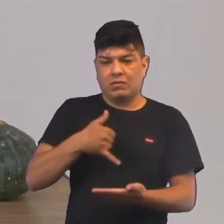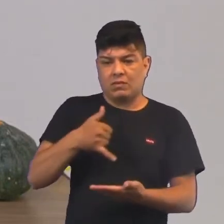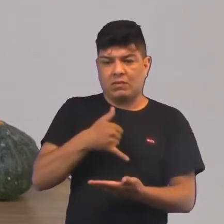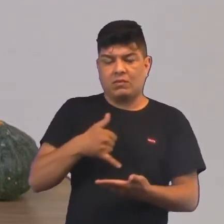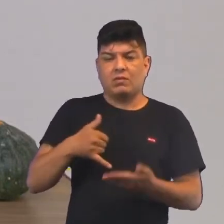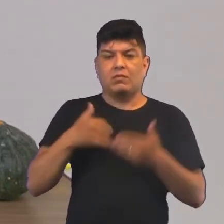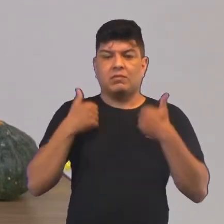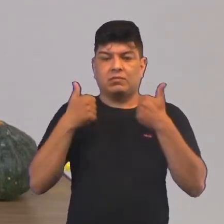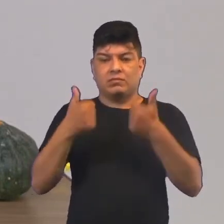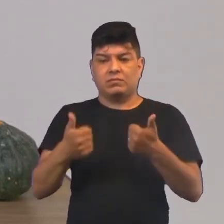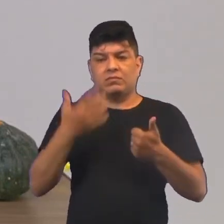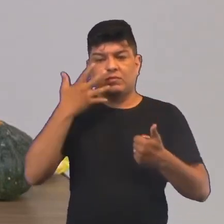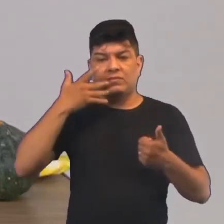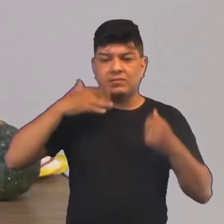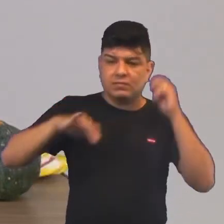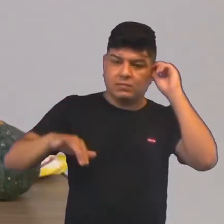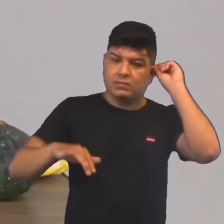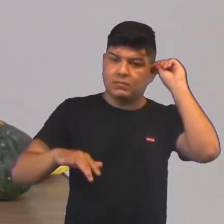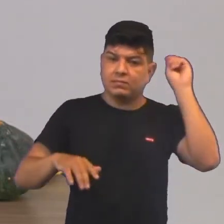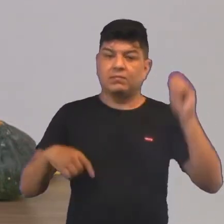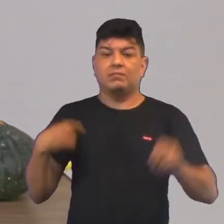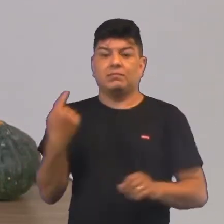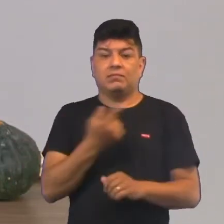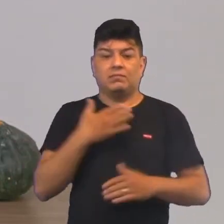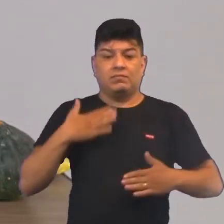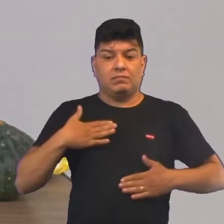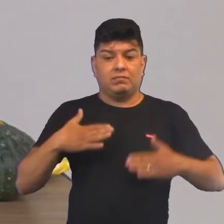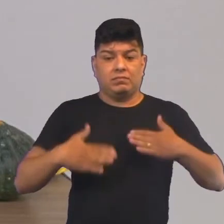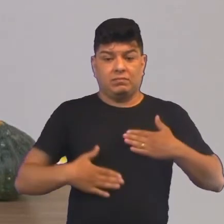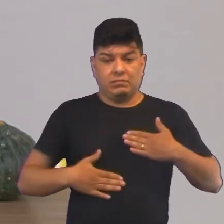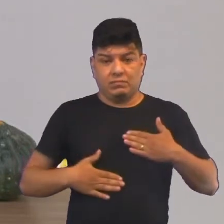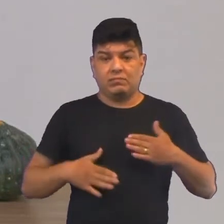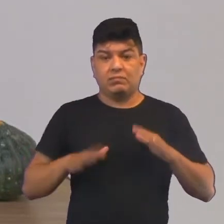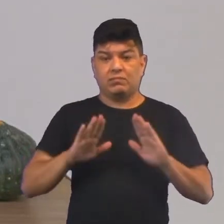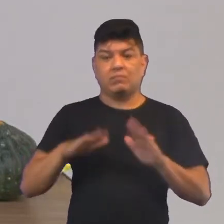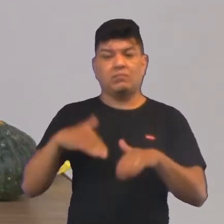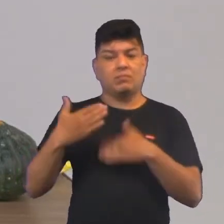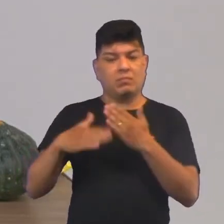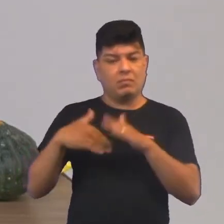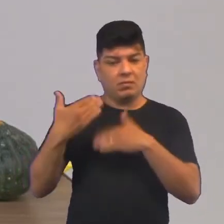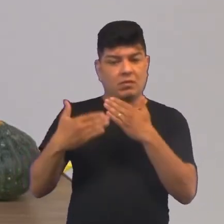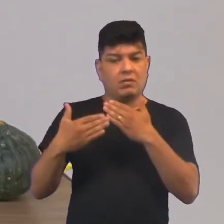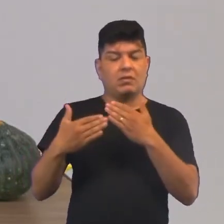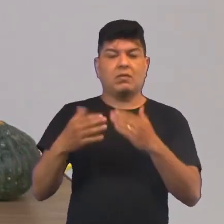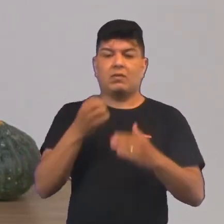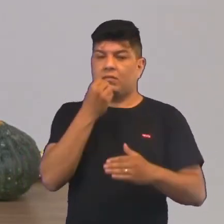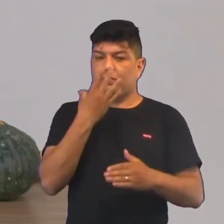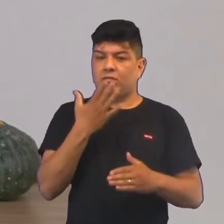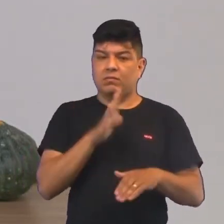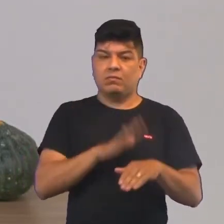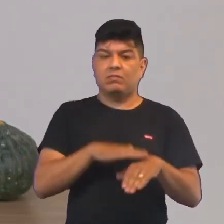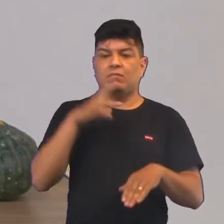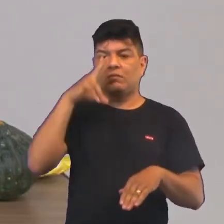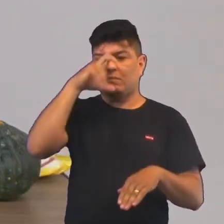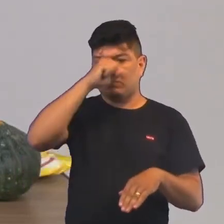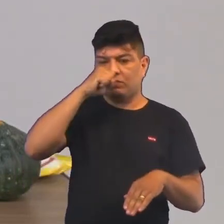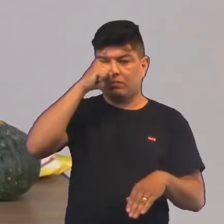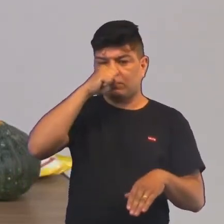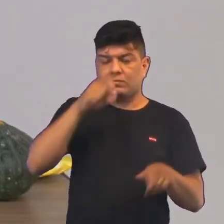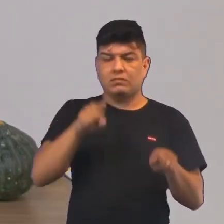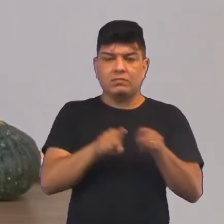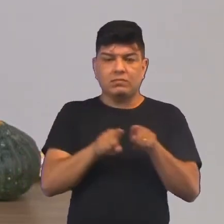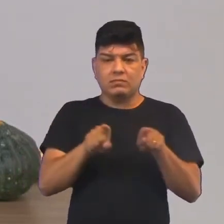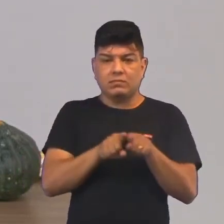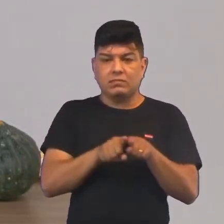fritura, certo, crianças? Para que o nosso corpo assim se desenvolva bem mais fortalecido